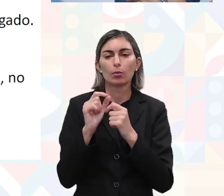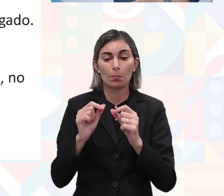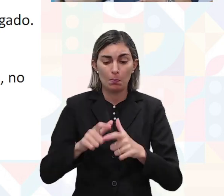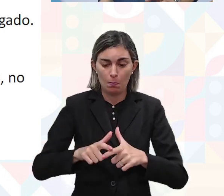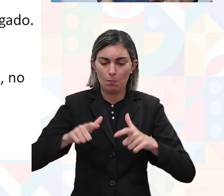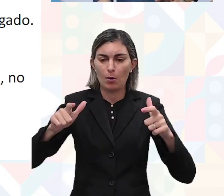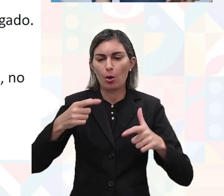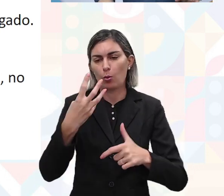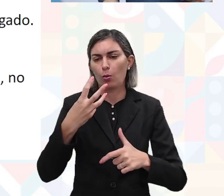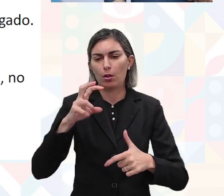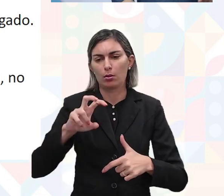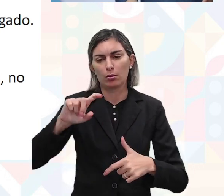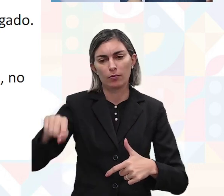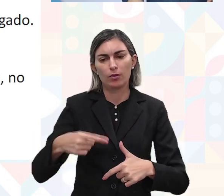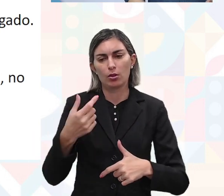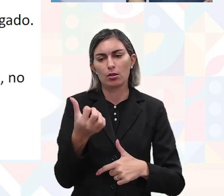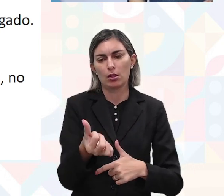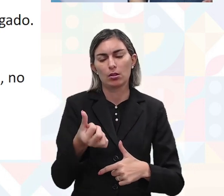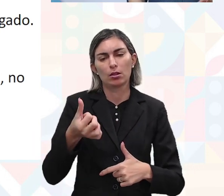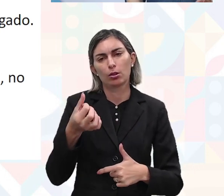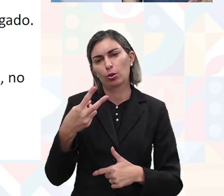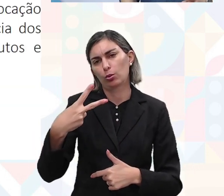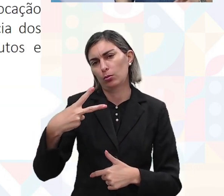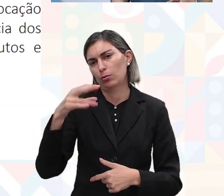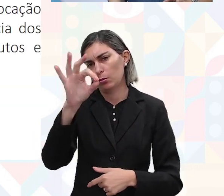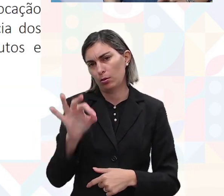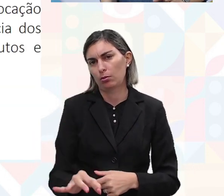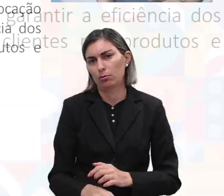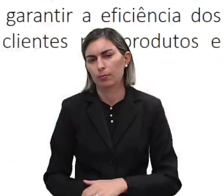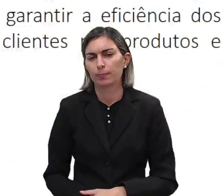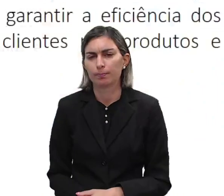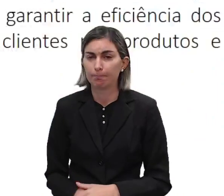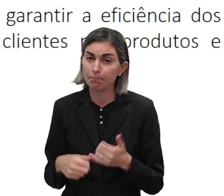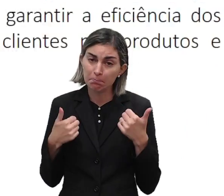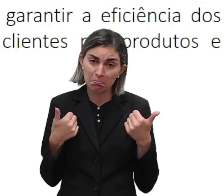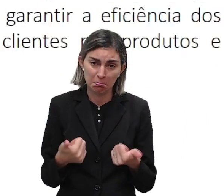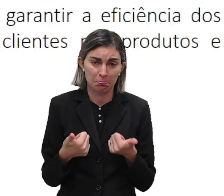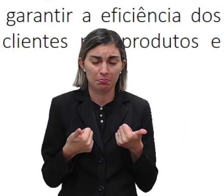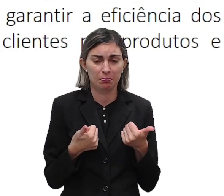maior de 45,62%. Muito bem.